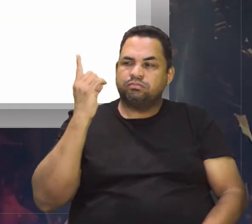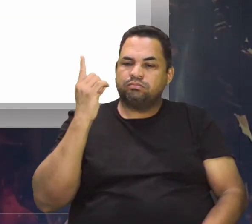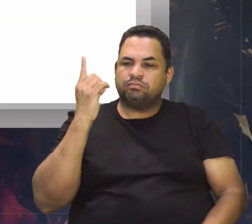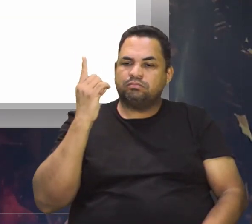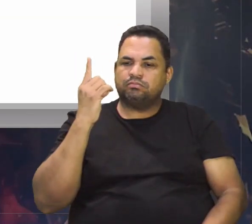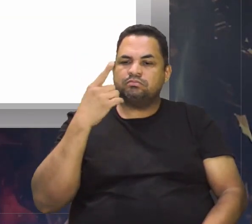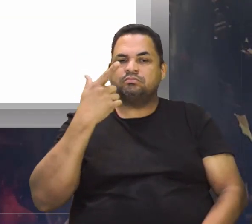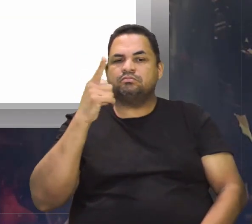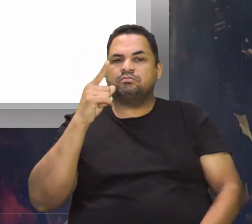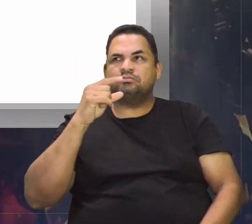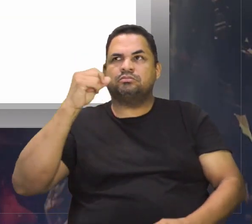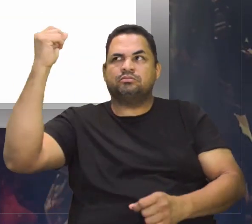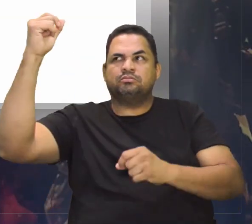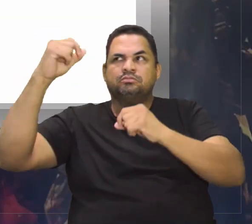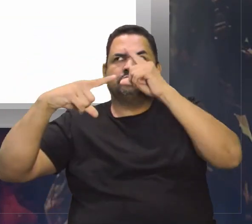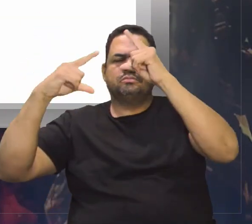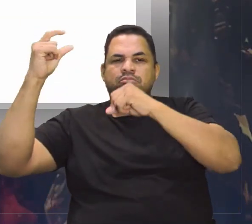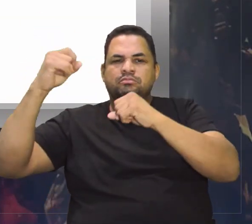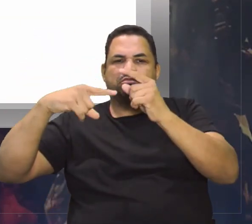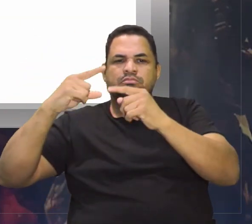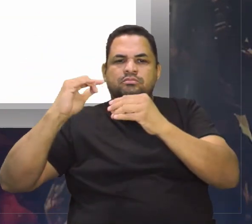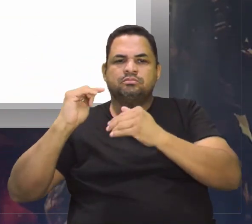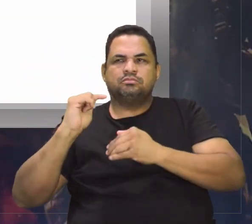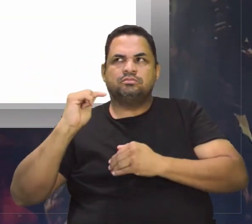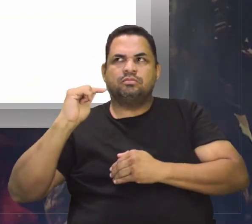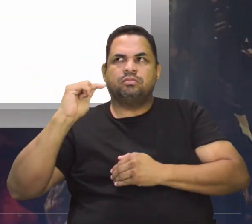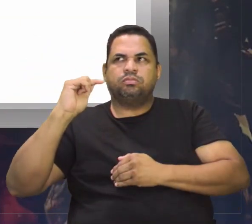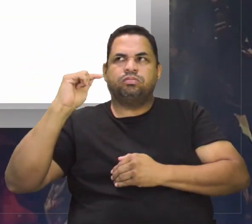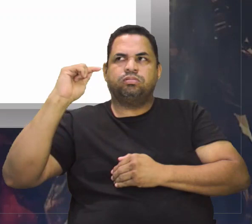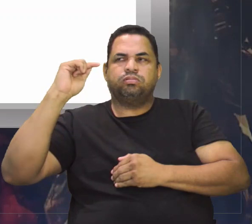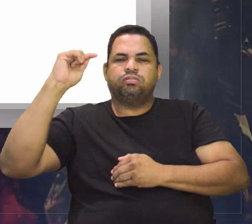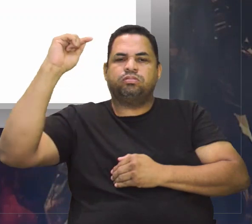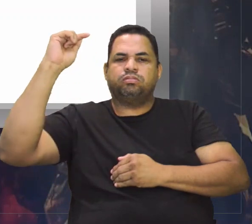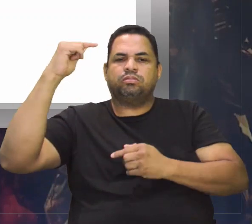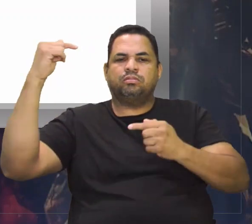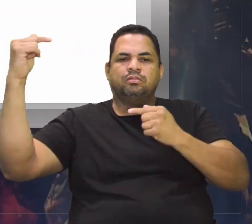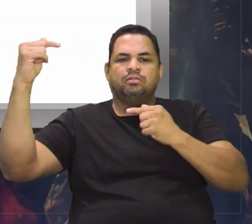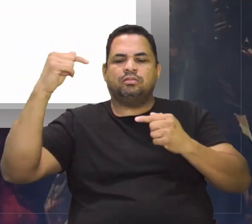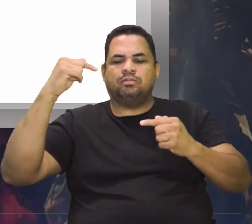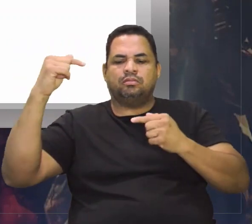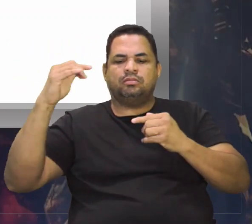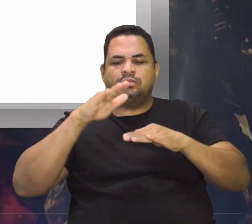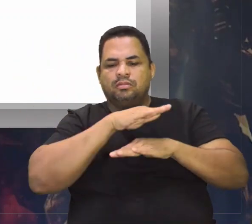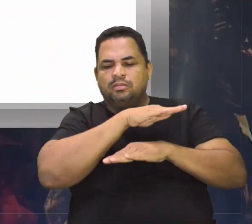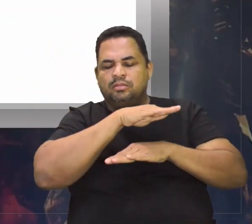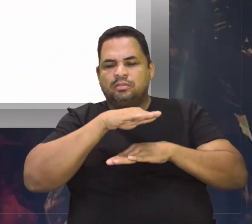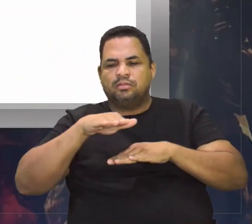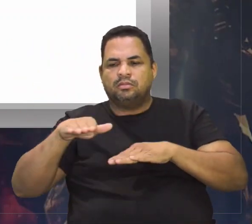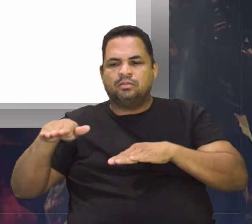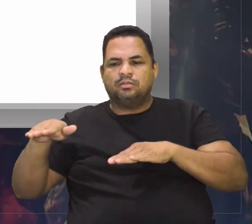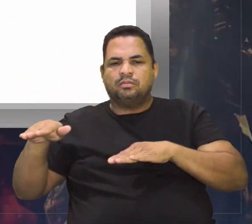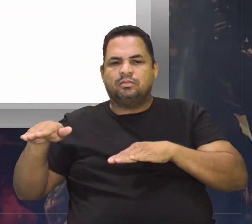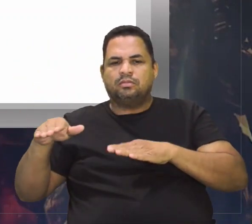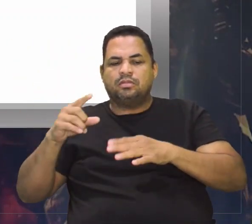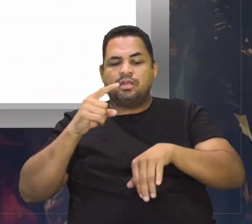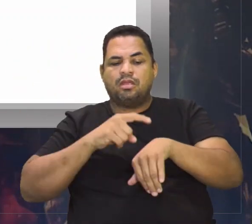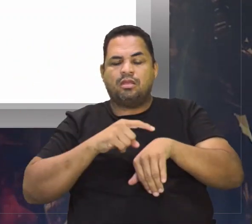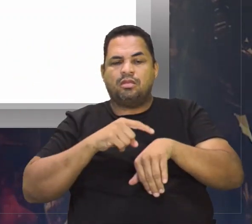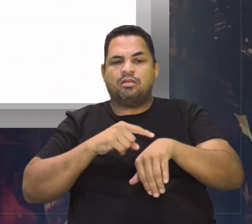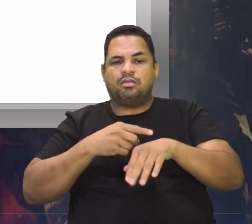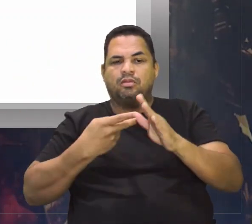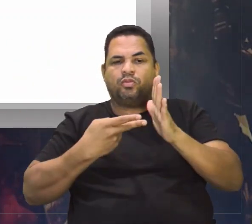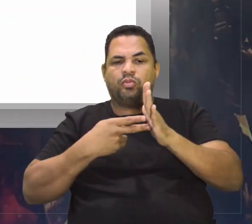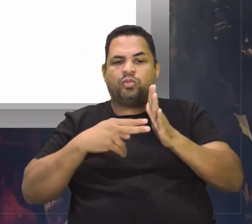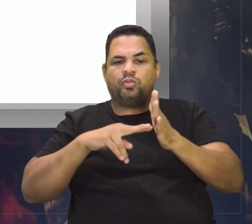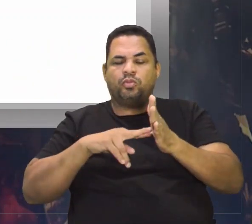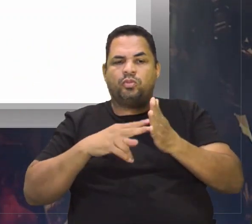a estrela está subindo muito em relação ao horizonte, naquele horário, significa